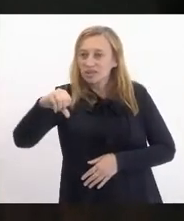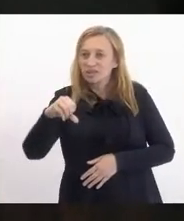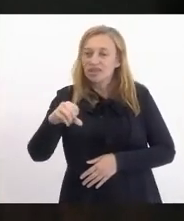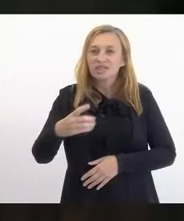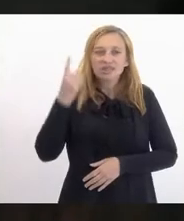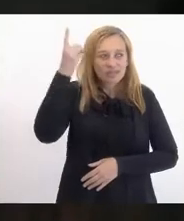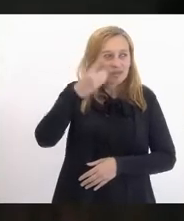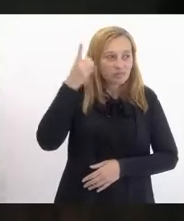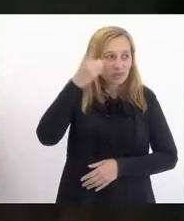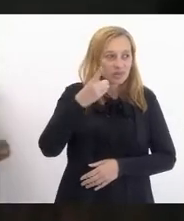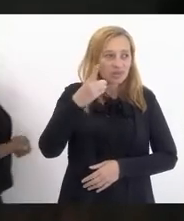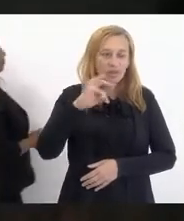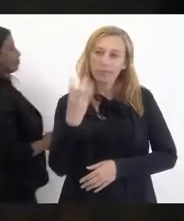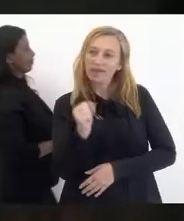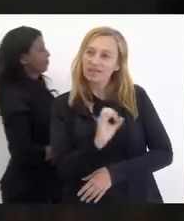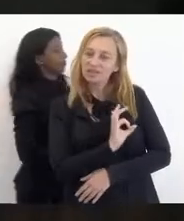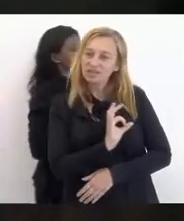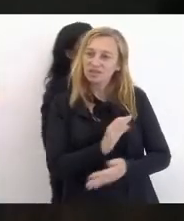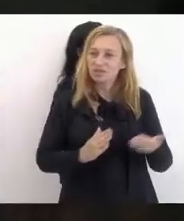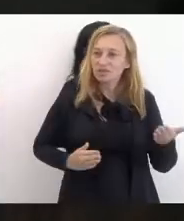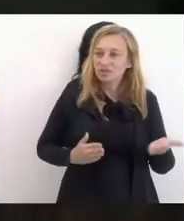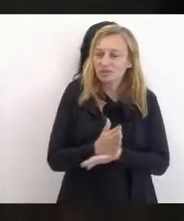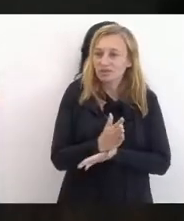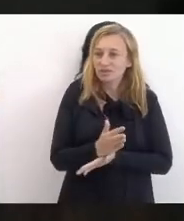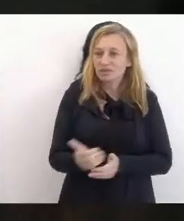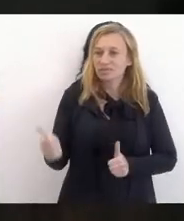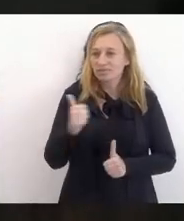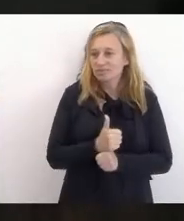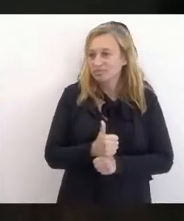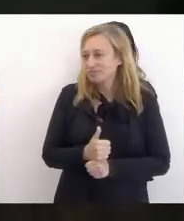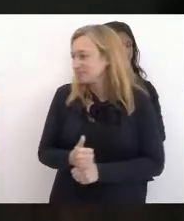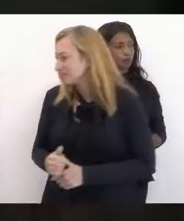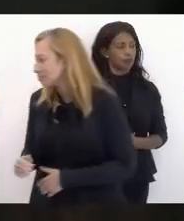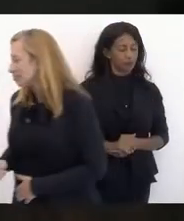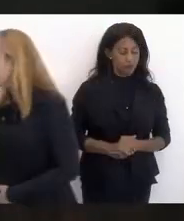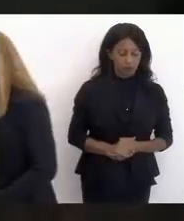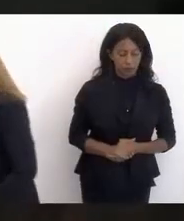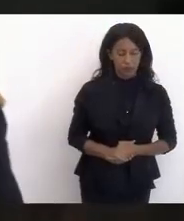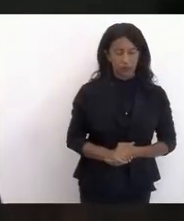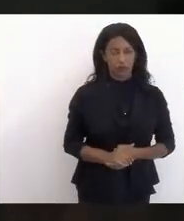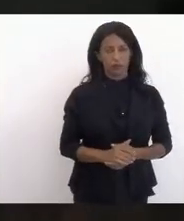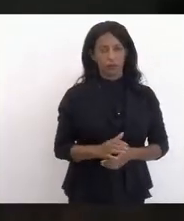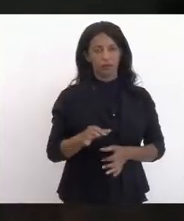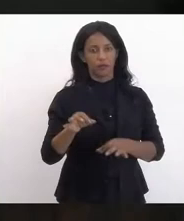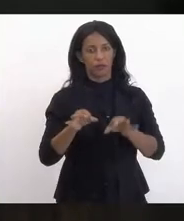708/2019 da deputada Marta Rocha. Senhores que aprovam, permaneçam como estão, aprovado. Projeto